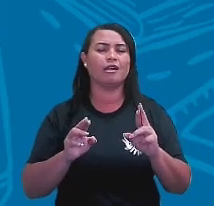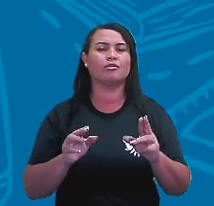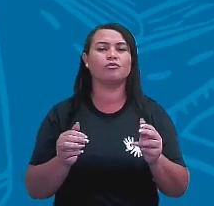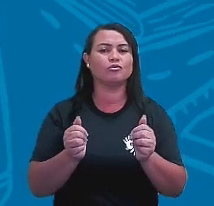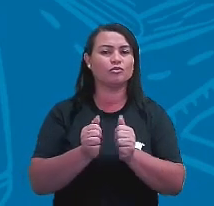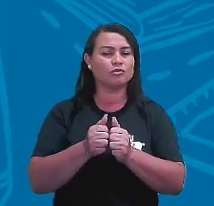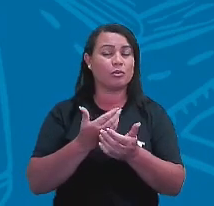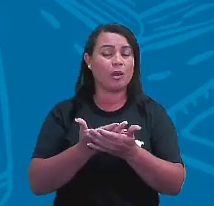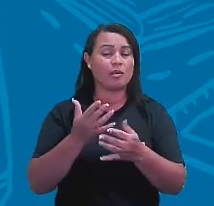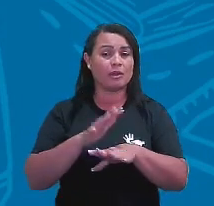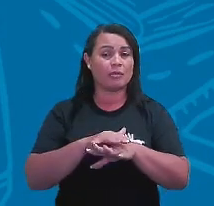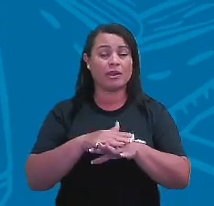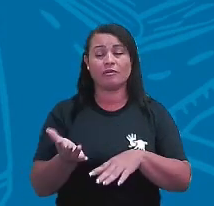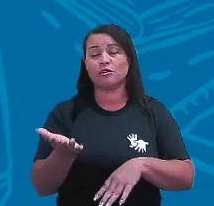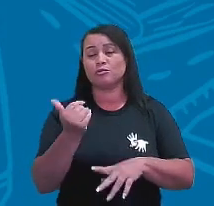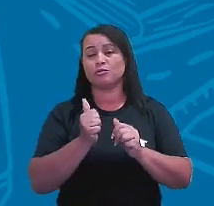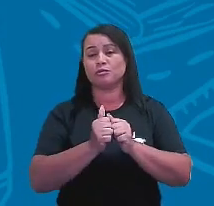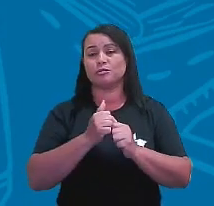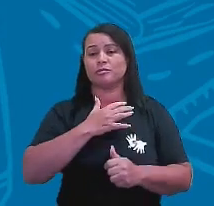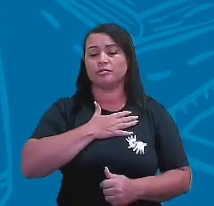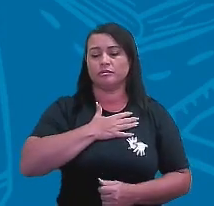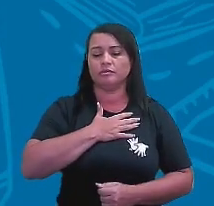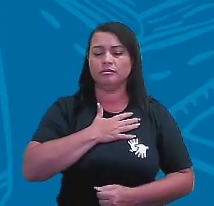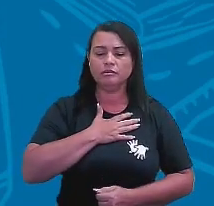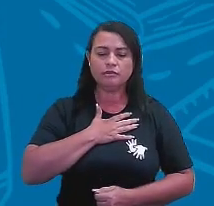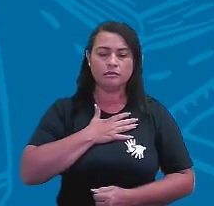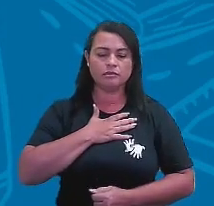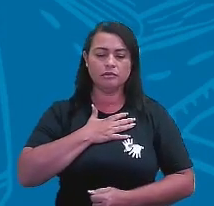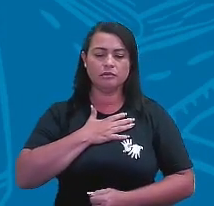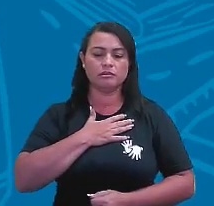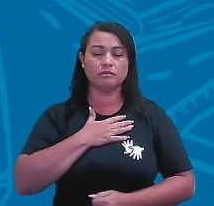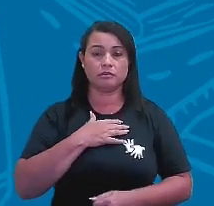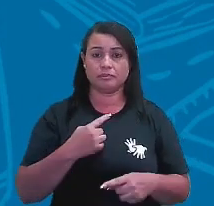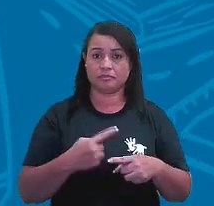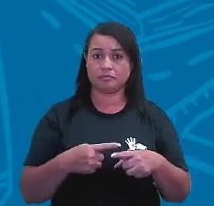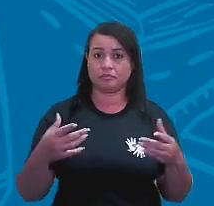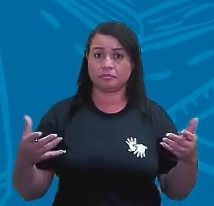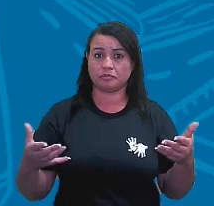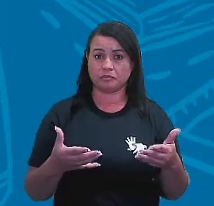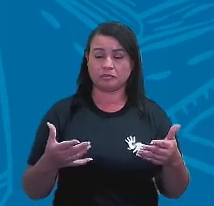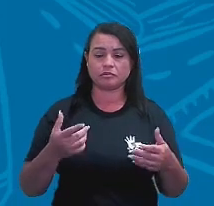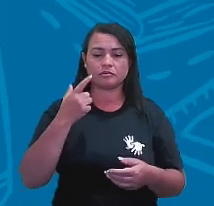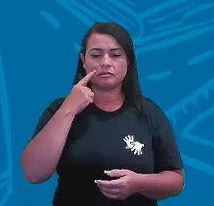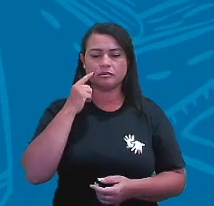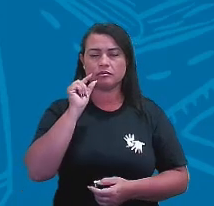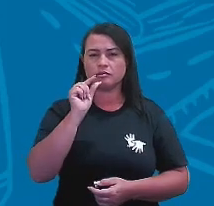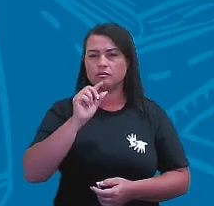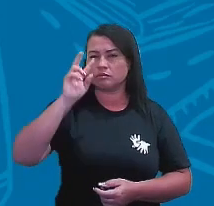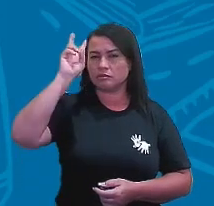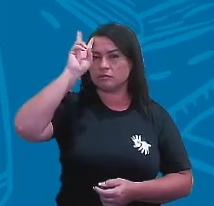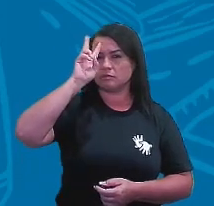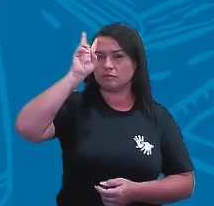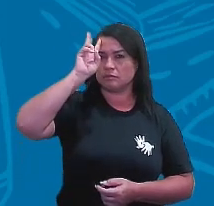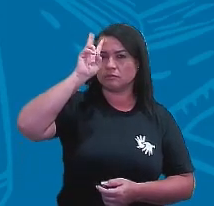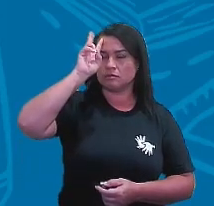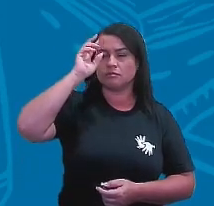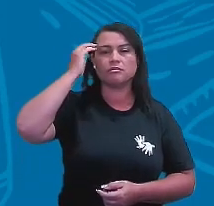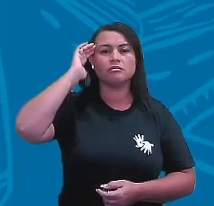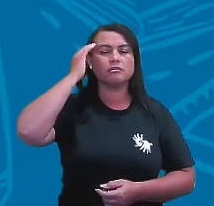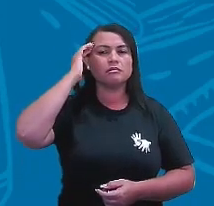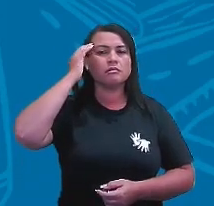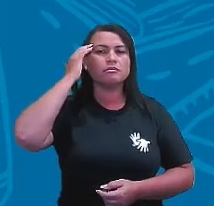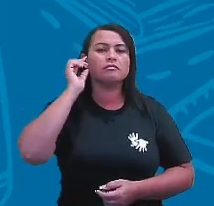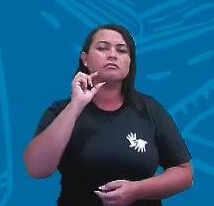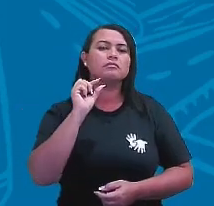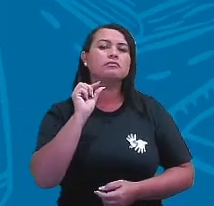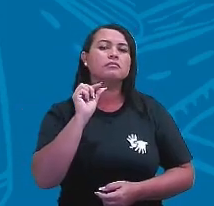matemática. Então, vem comigo, que a gente hoje vai tratar um pouco, primeiramente, do histórico, para poder entender o que a gente